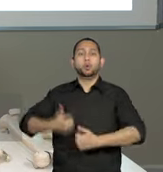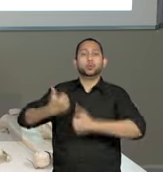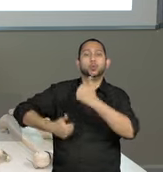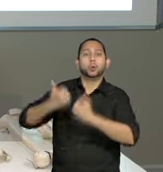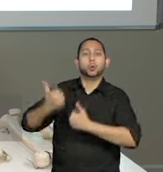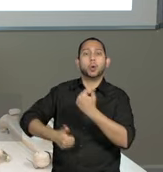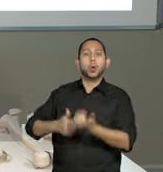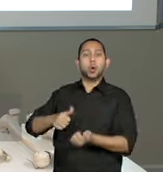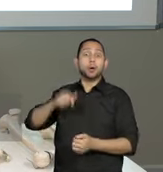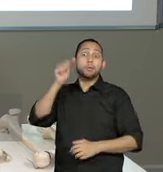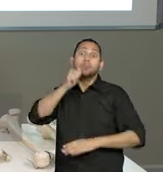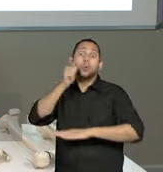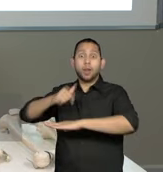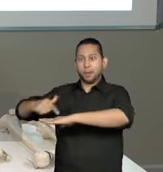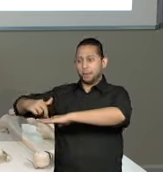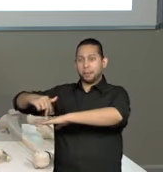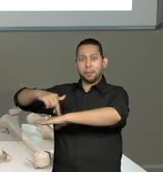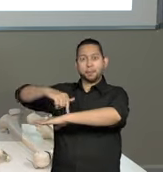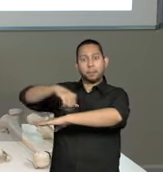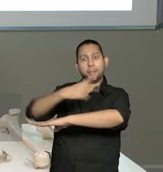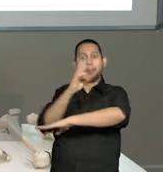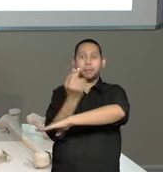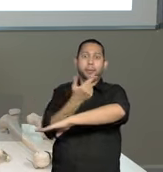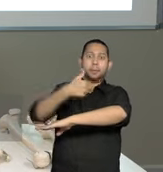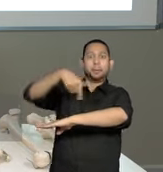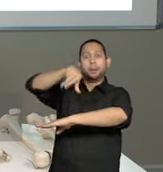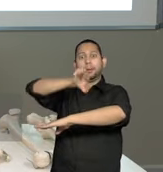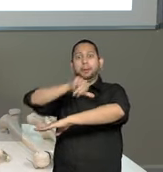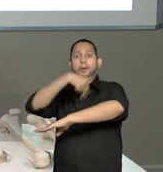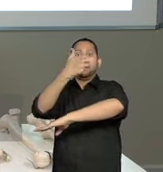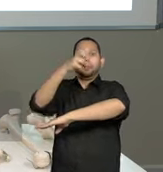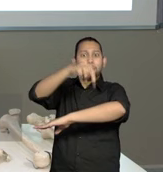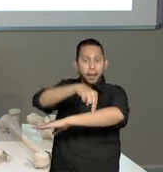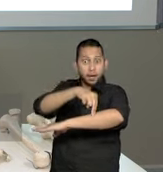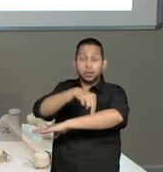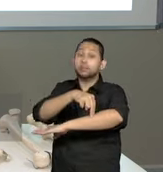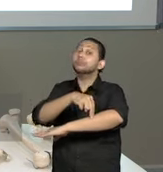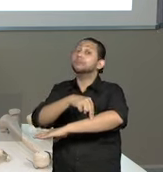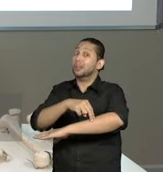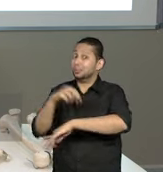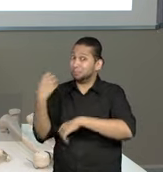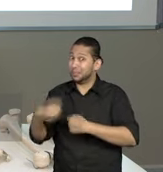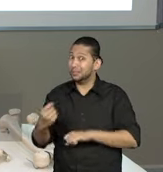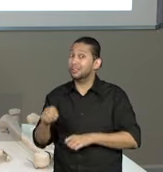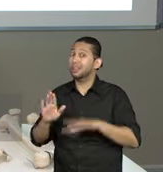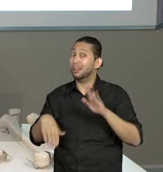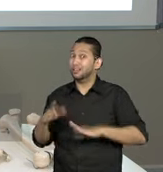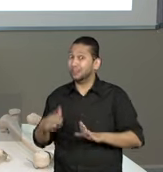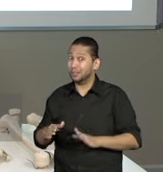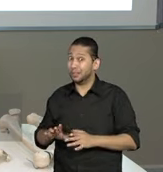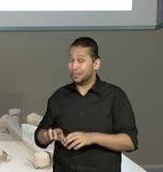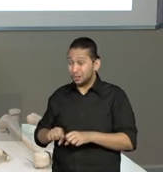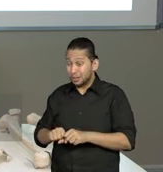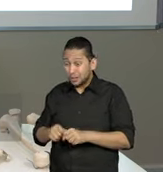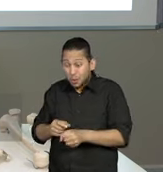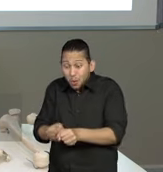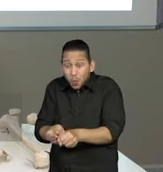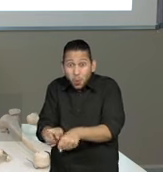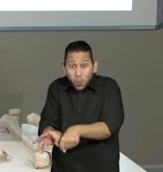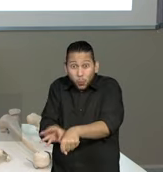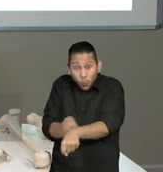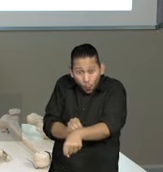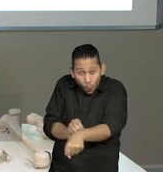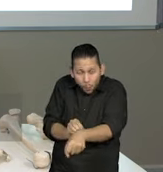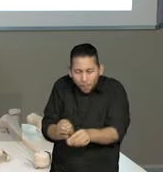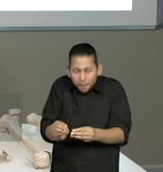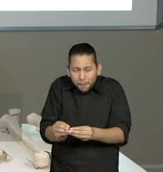uns 3 meses ou mais afastados daquela profissão, porque ele tem que esperar esse ligamento